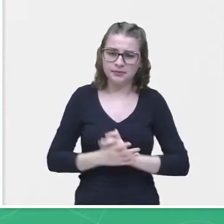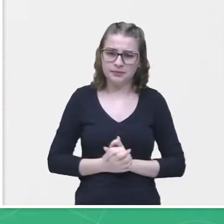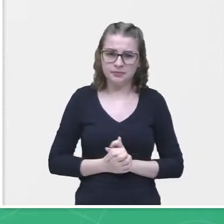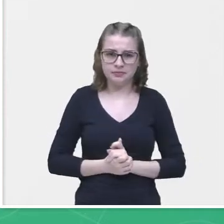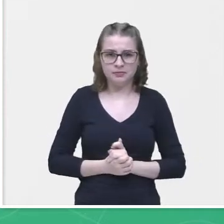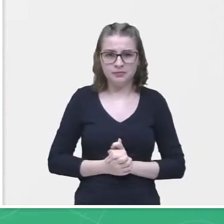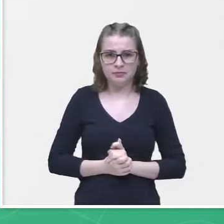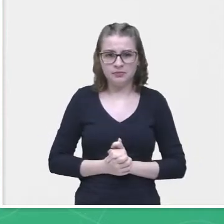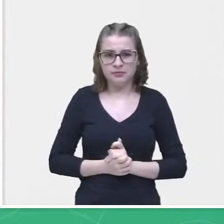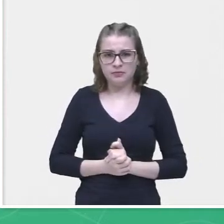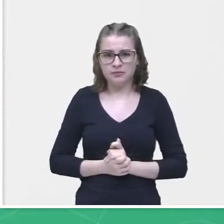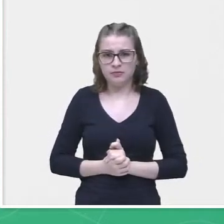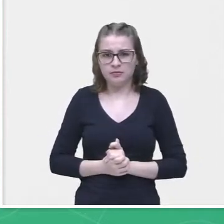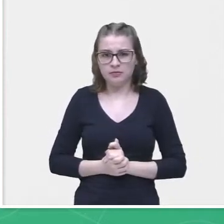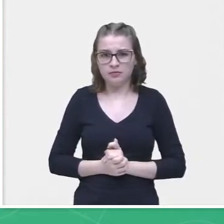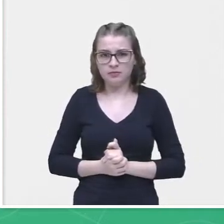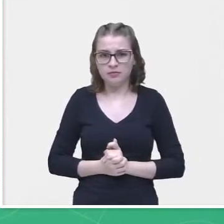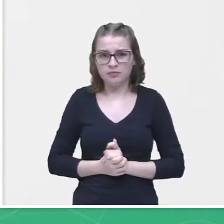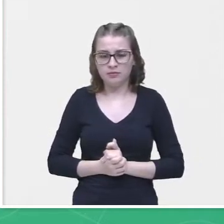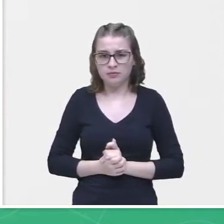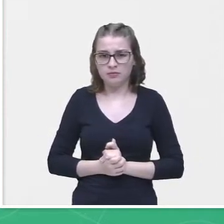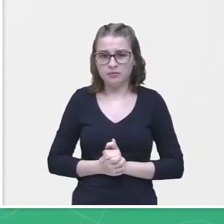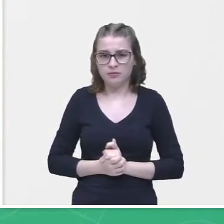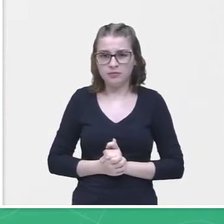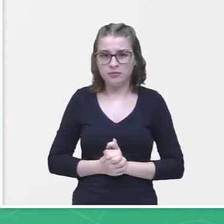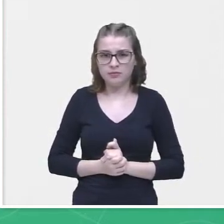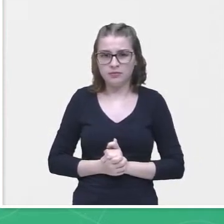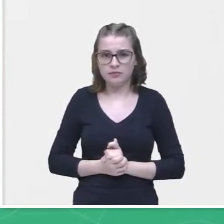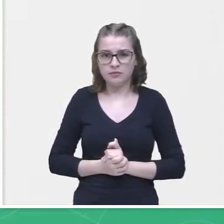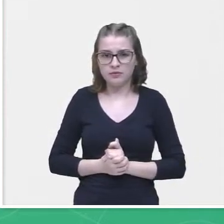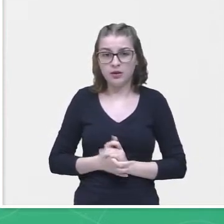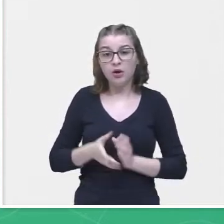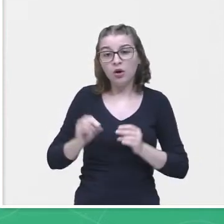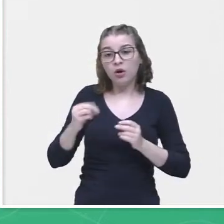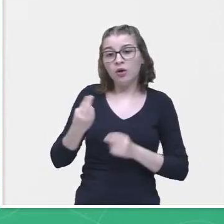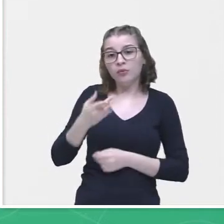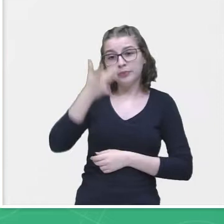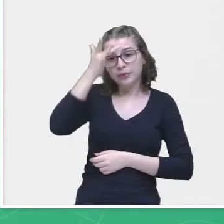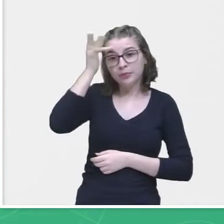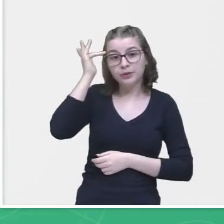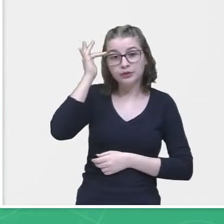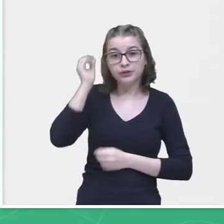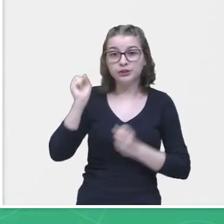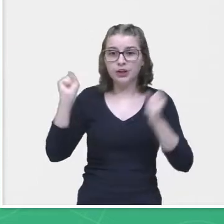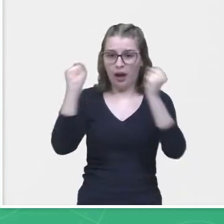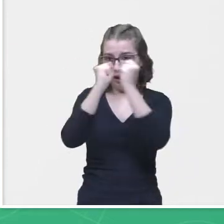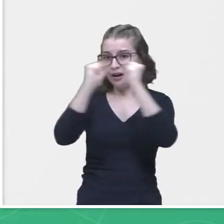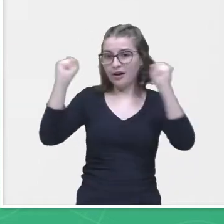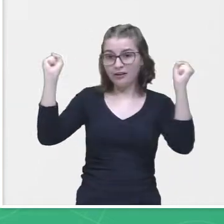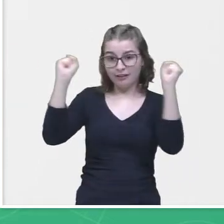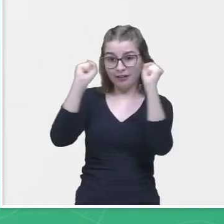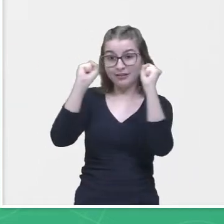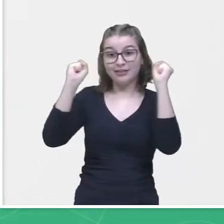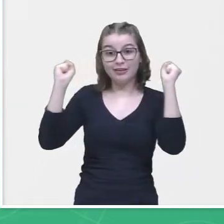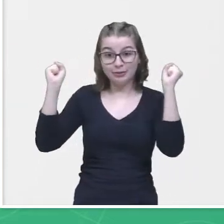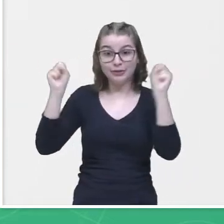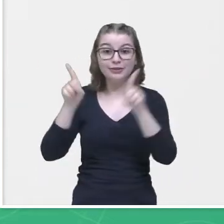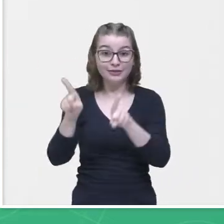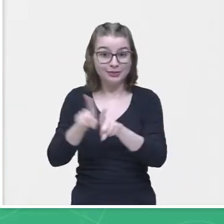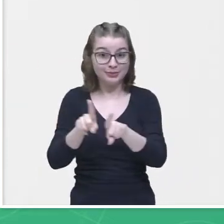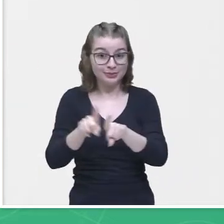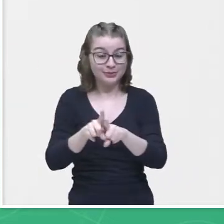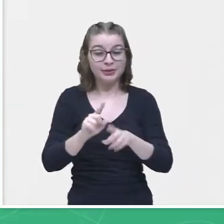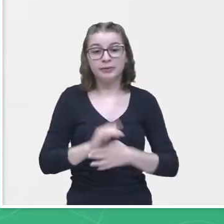fala assim, aquele pessoal sem desprezar, pelo amor de Deus, não é isso? Mas o pessoal da academia, o pessoal do fitness, não é